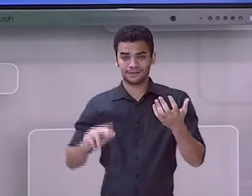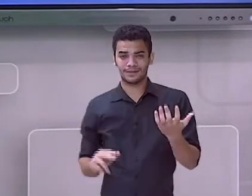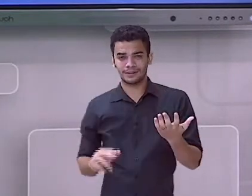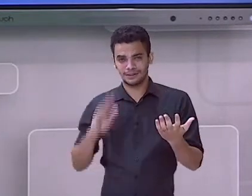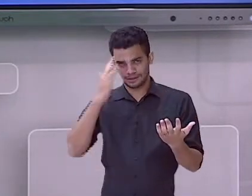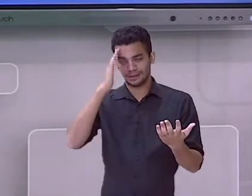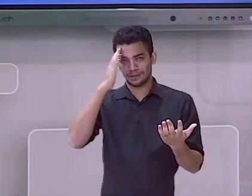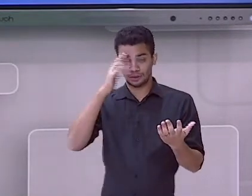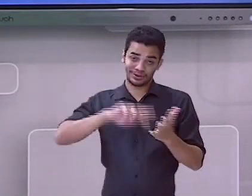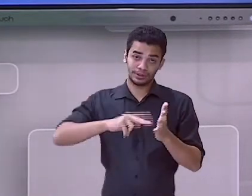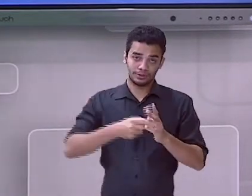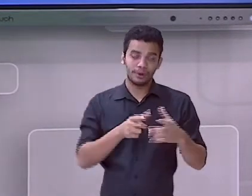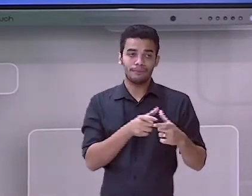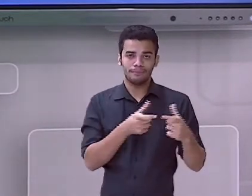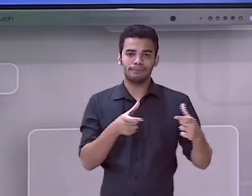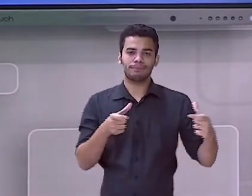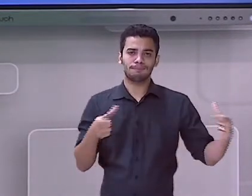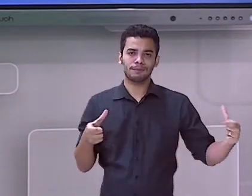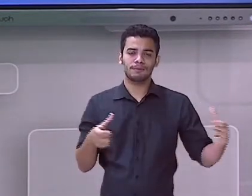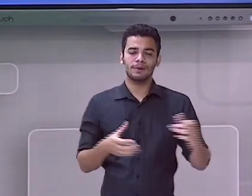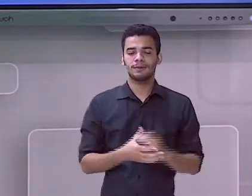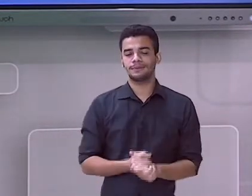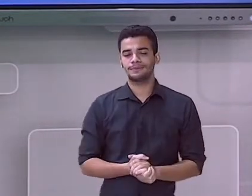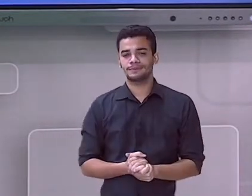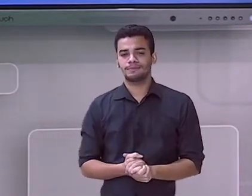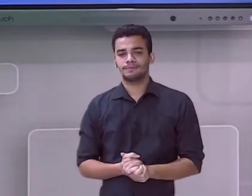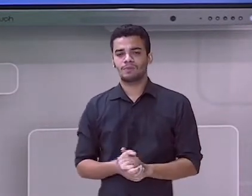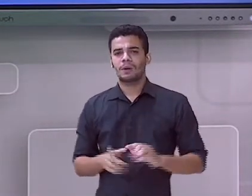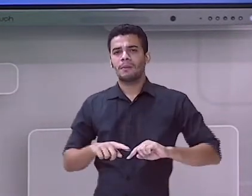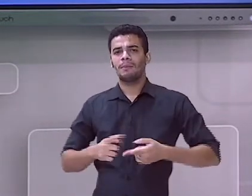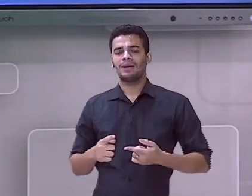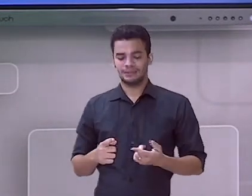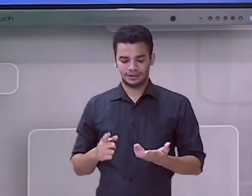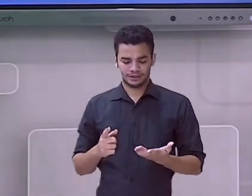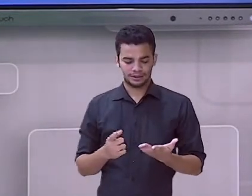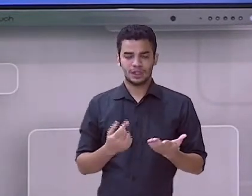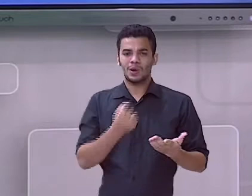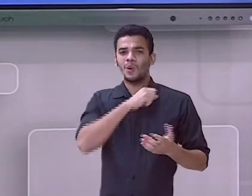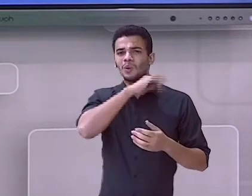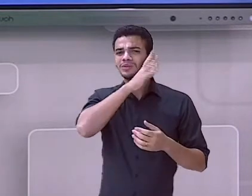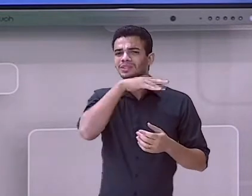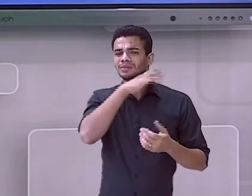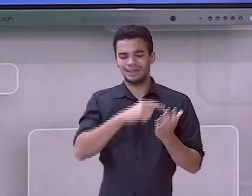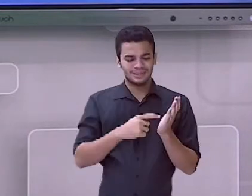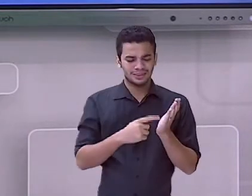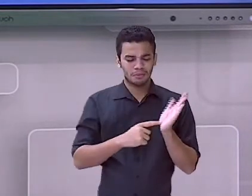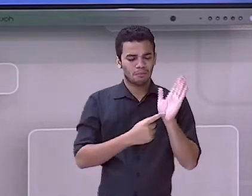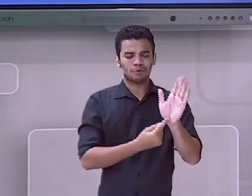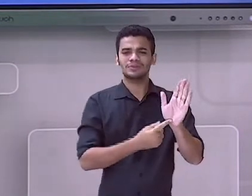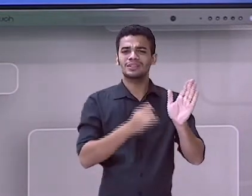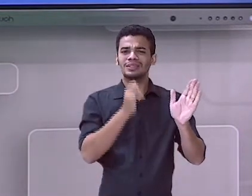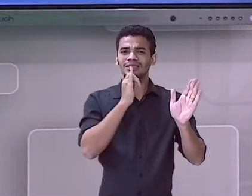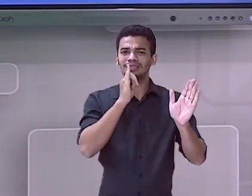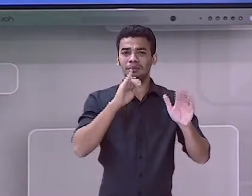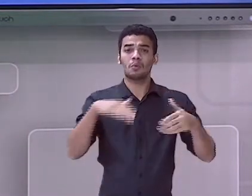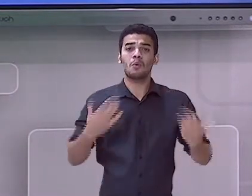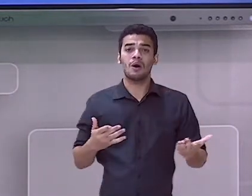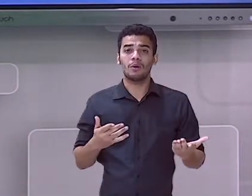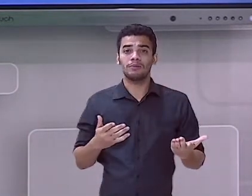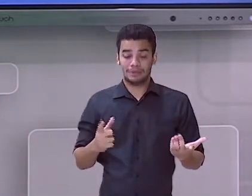maior filo. Quem são exemplos deste grupo? Então, nós vamos ter ali